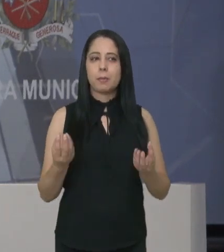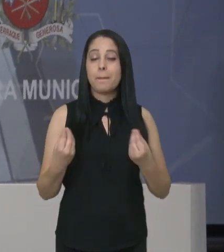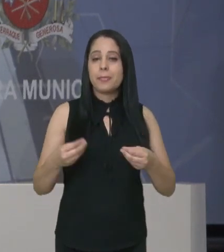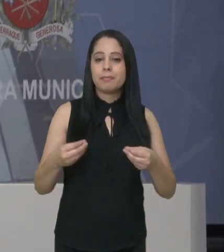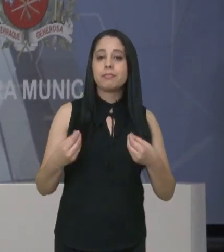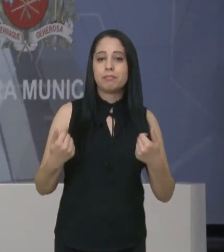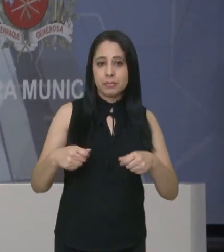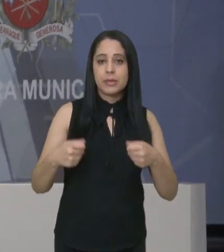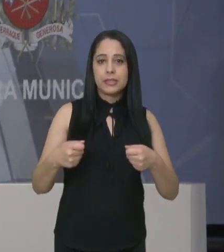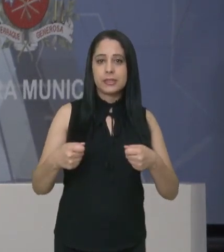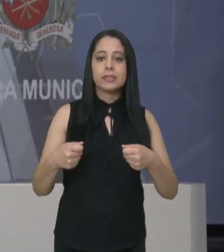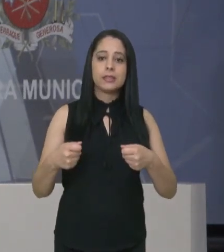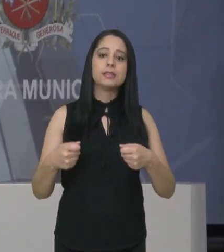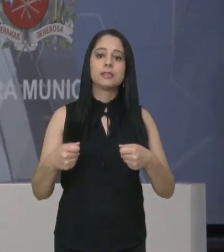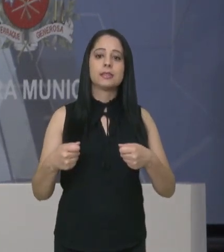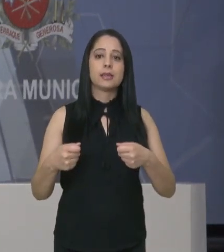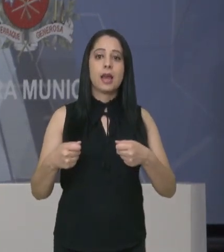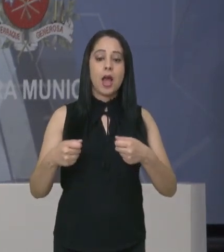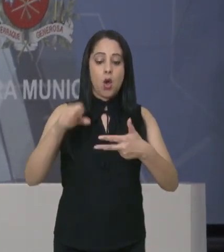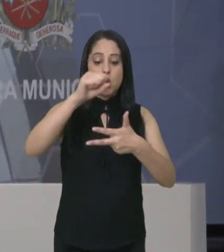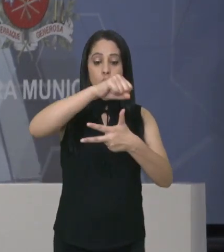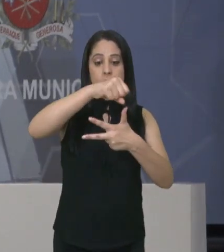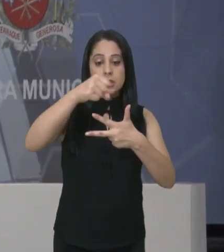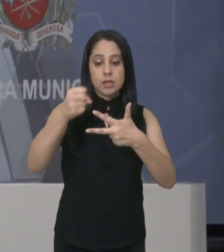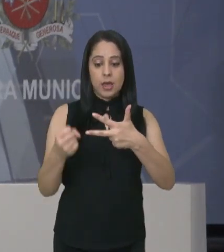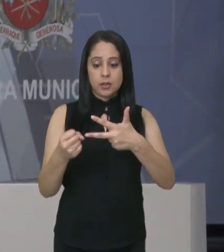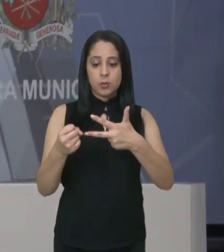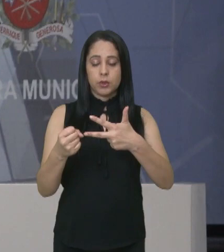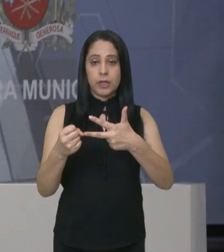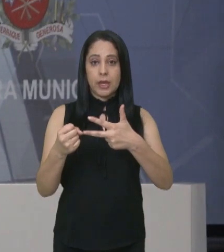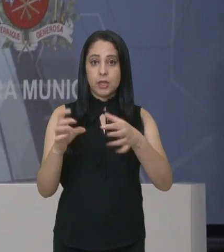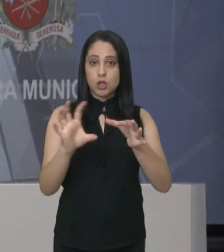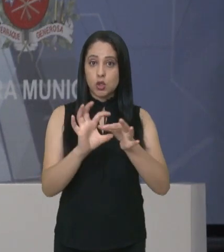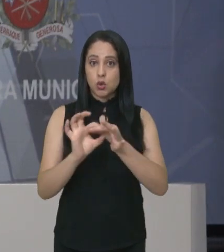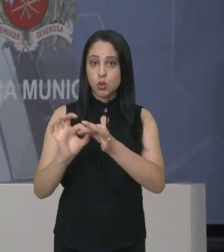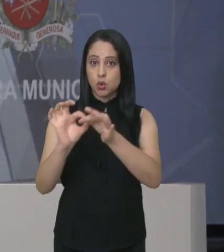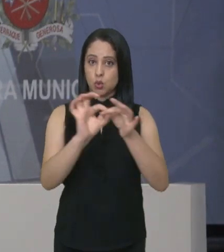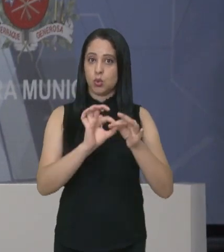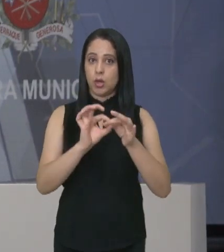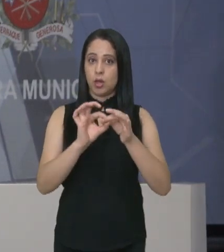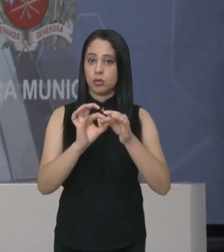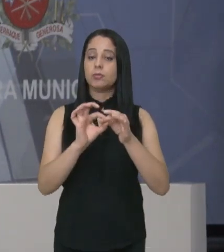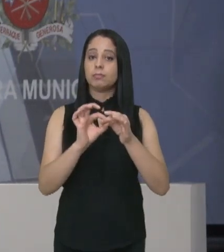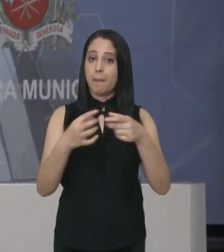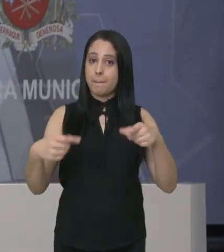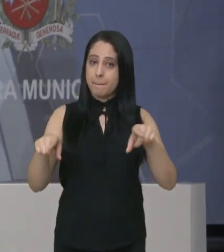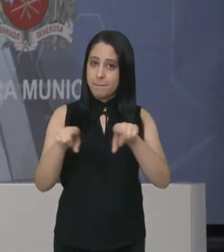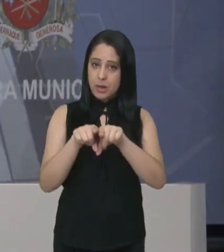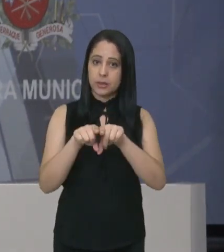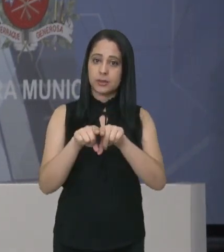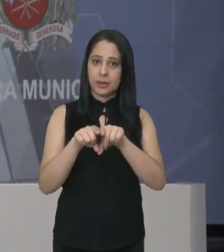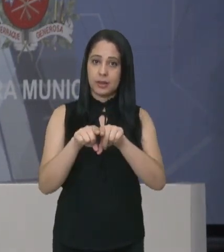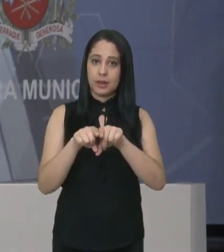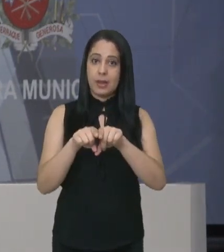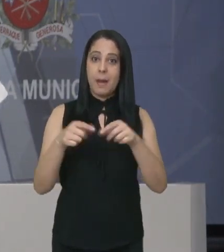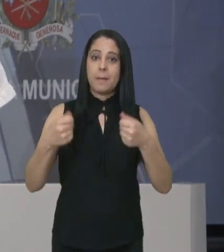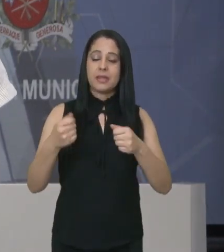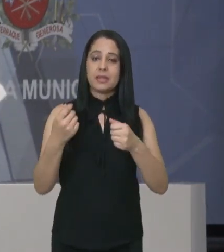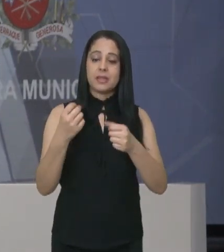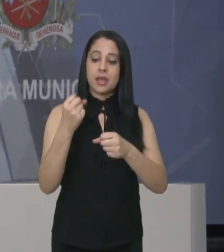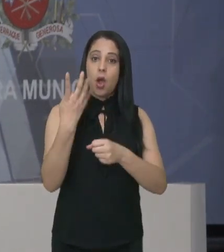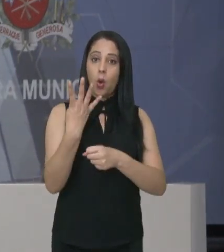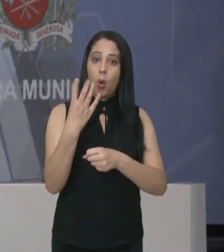entendimento entre os poderes e que a gente possa ter 4 anos aí de